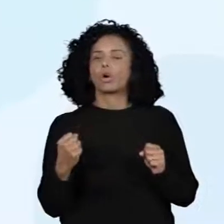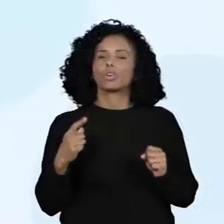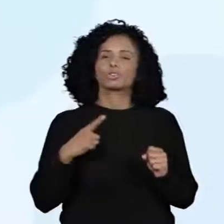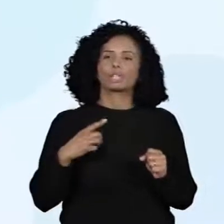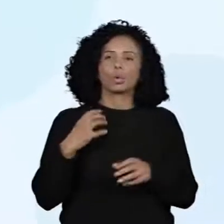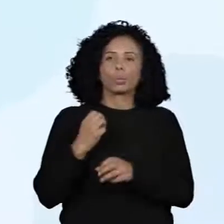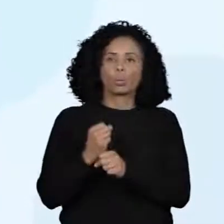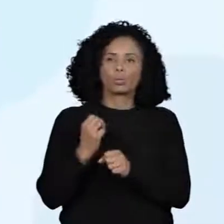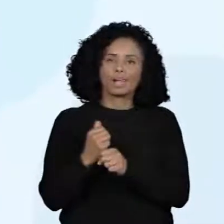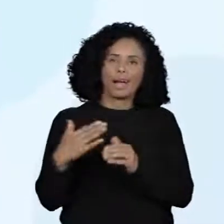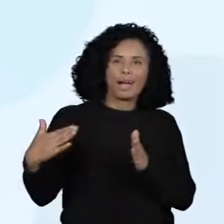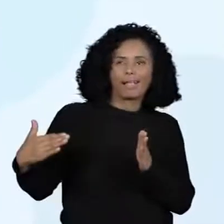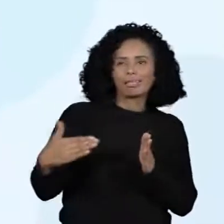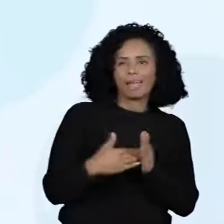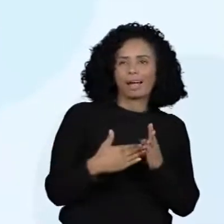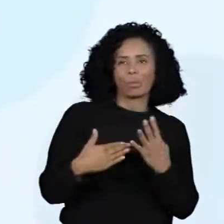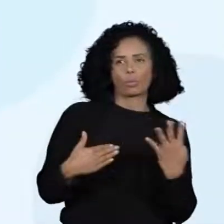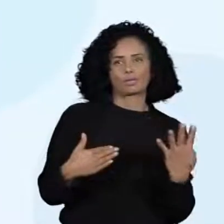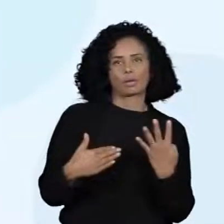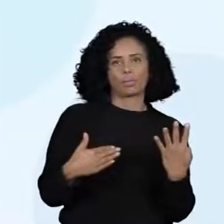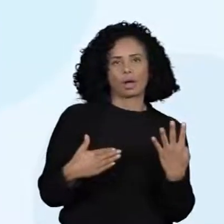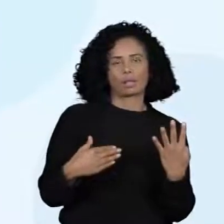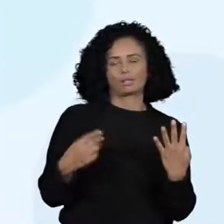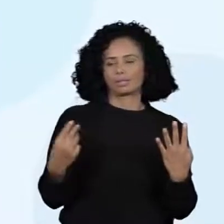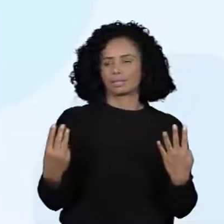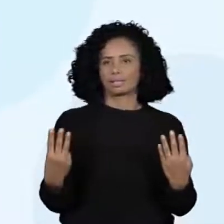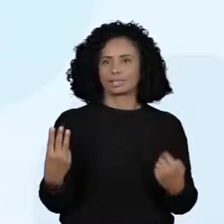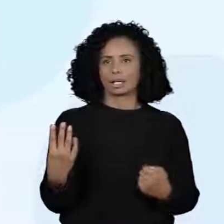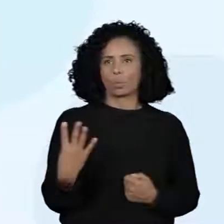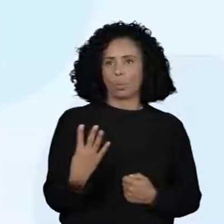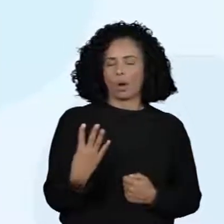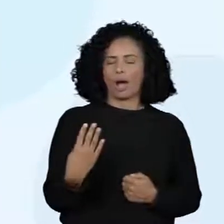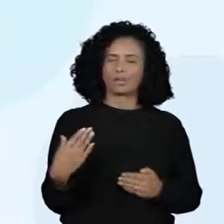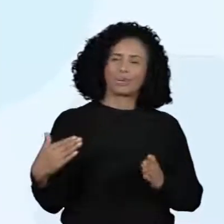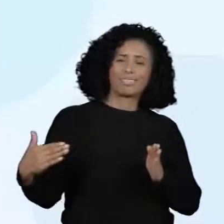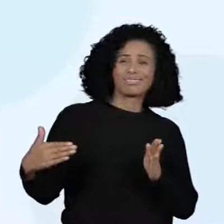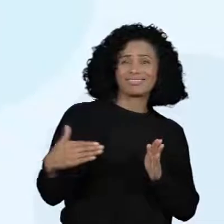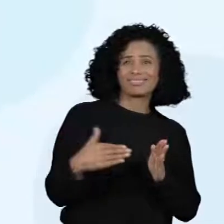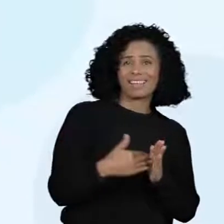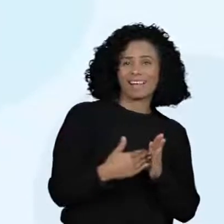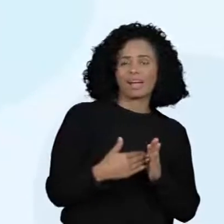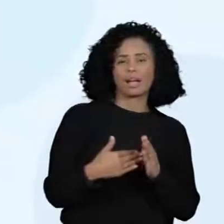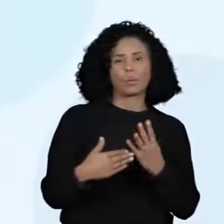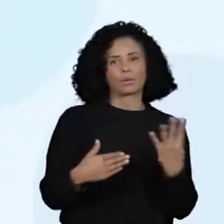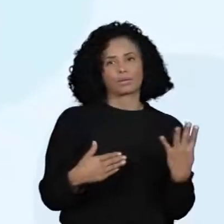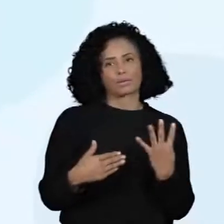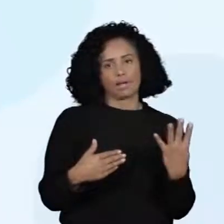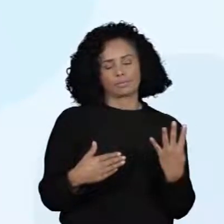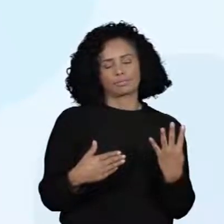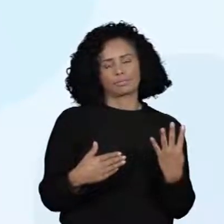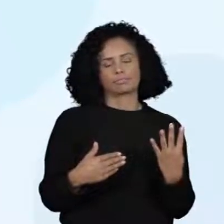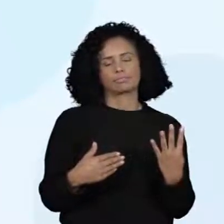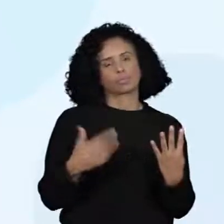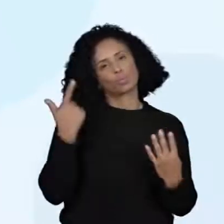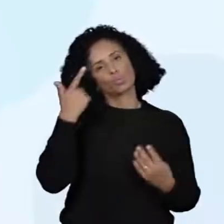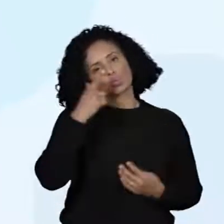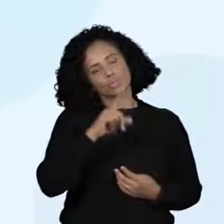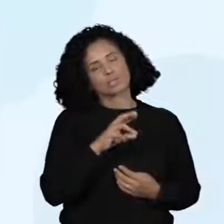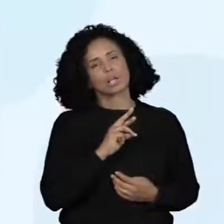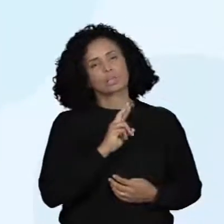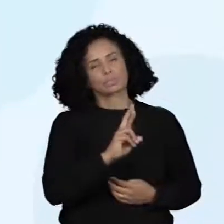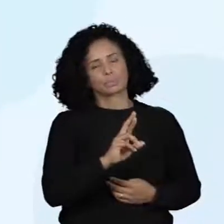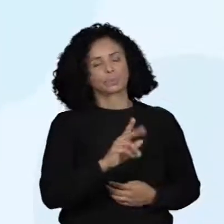em 10, aí fica o seu critério, a sua estratégia, né, professora? Isso mesmo. Então, olha só, se eu tenho aqui 4, vamos